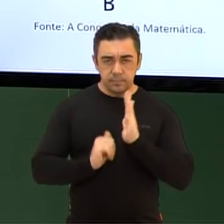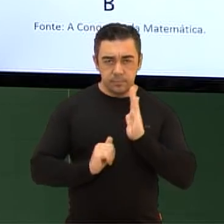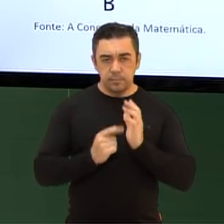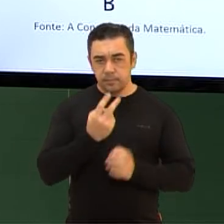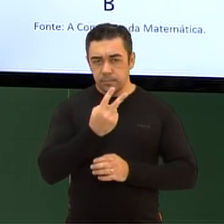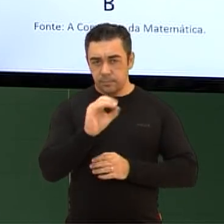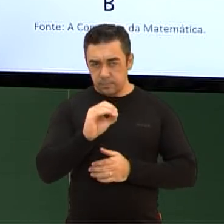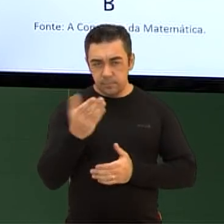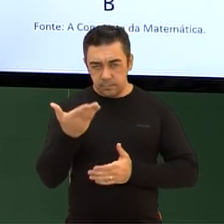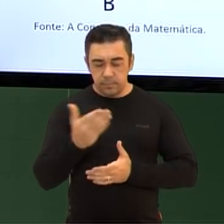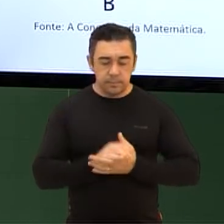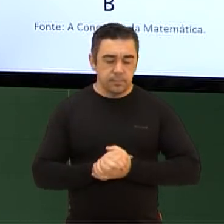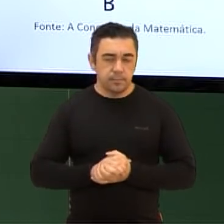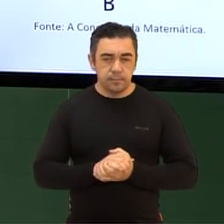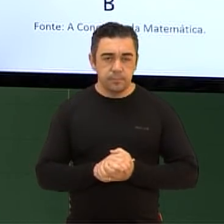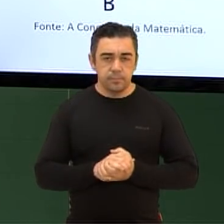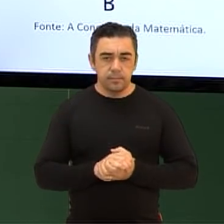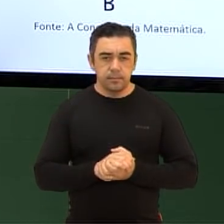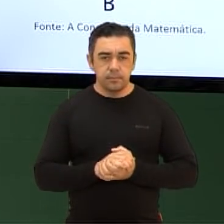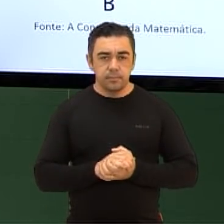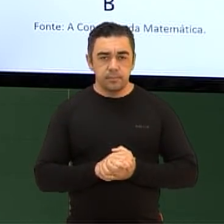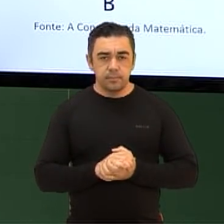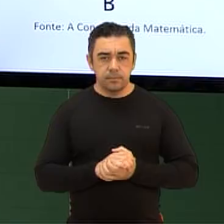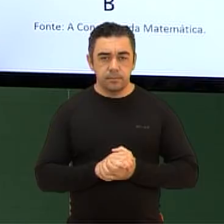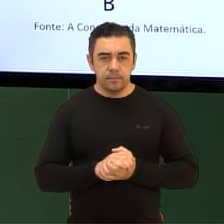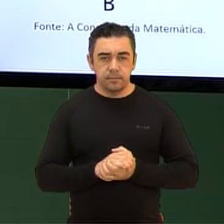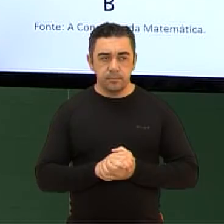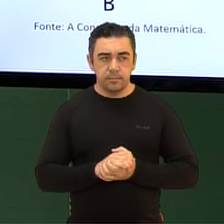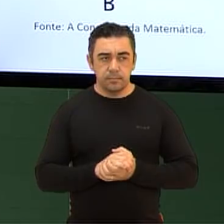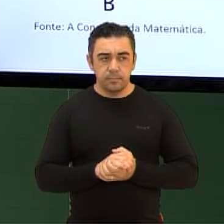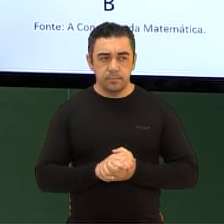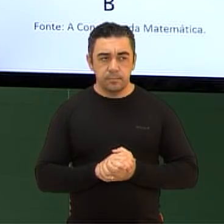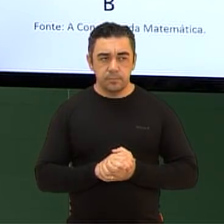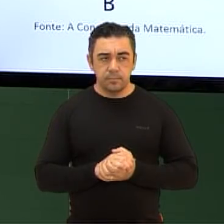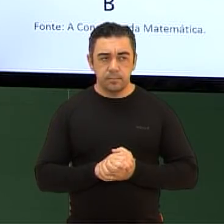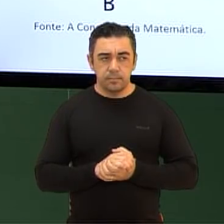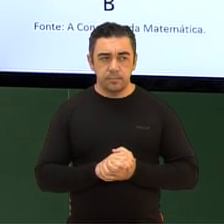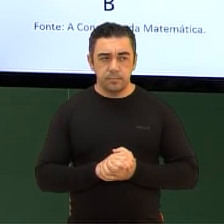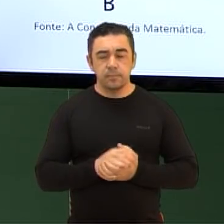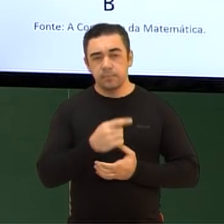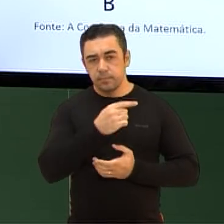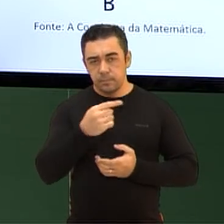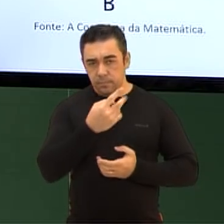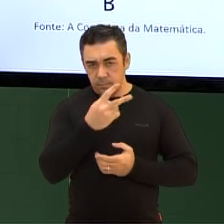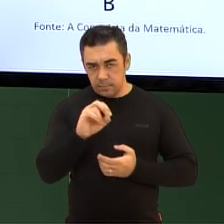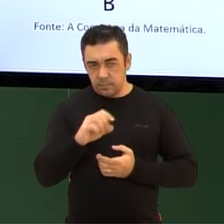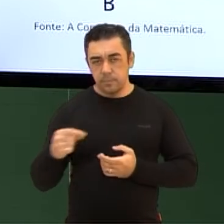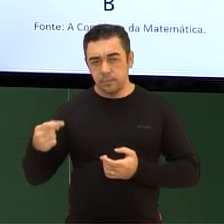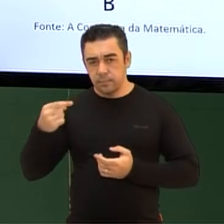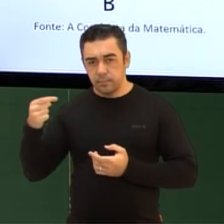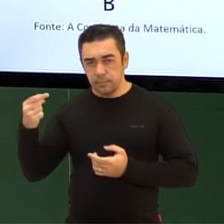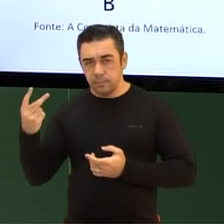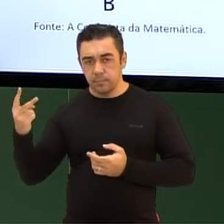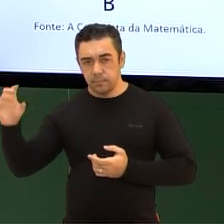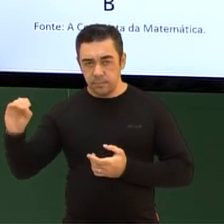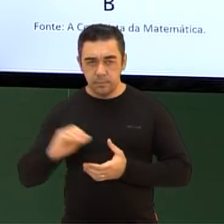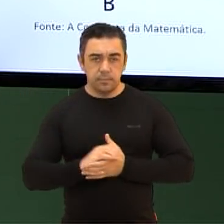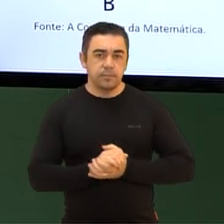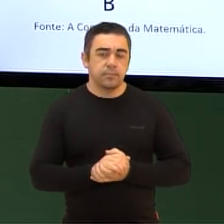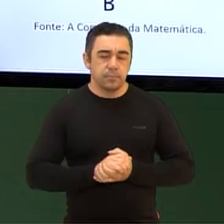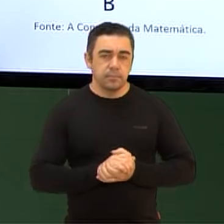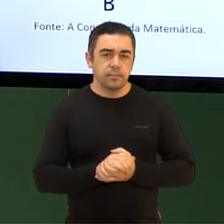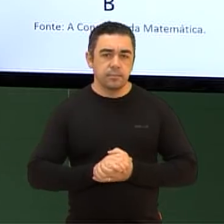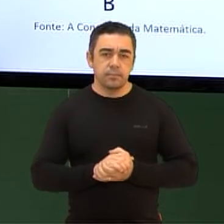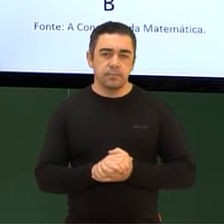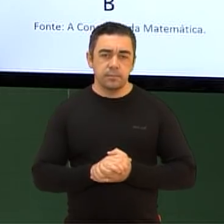20 aqui? O que vocês acham de nós atribuirmos menos 20 aqui e